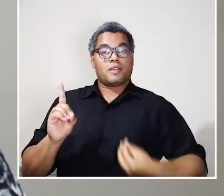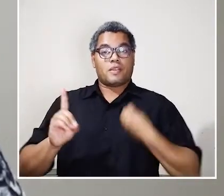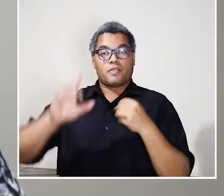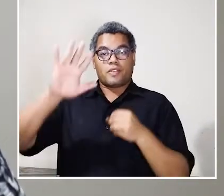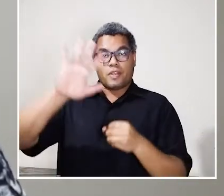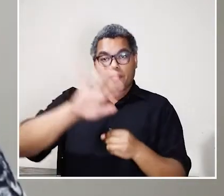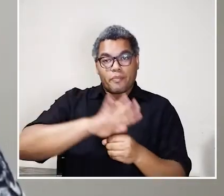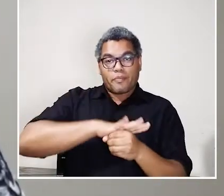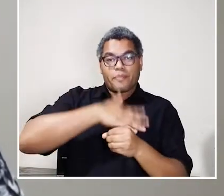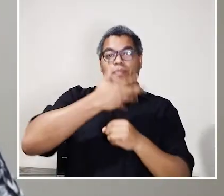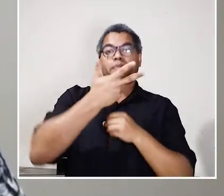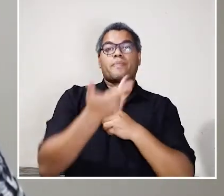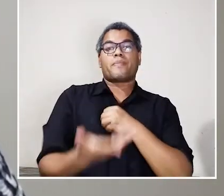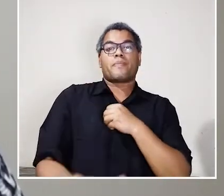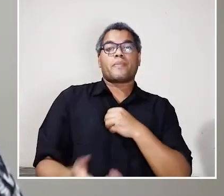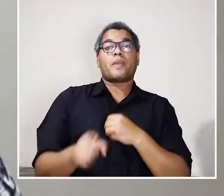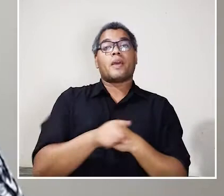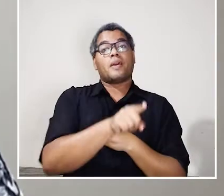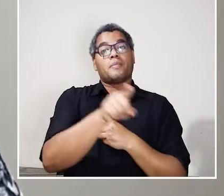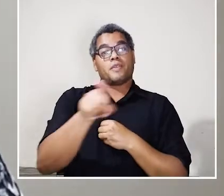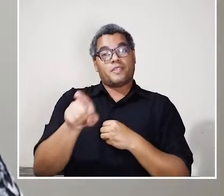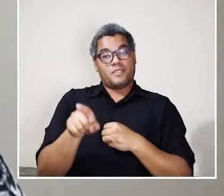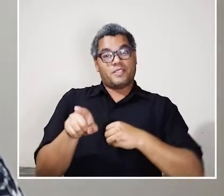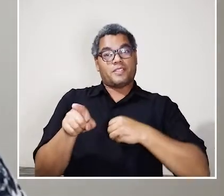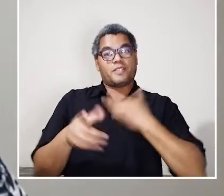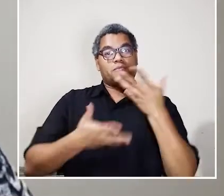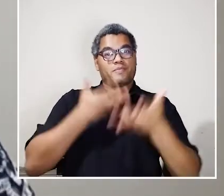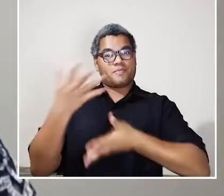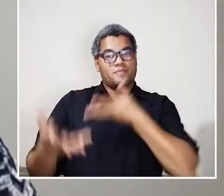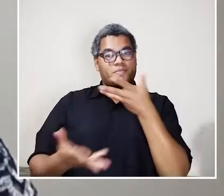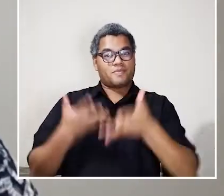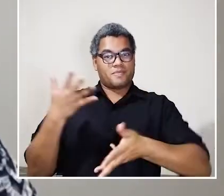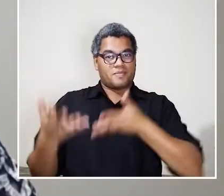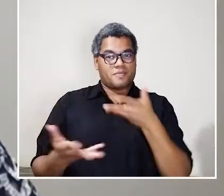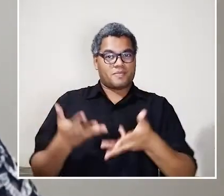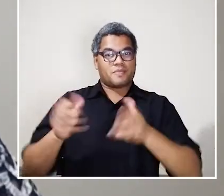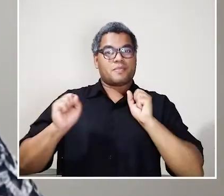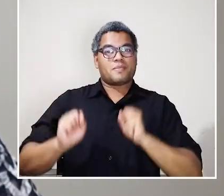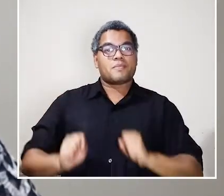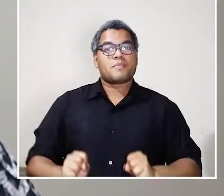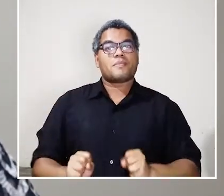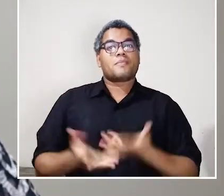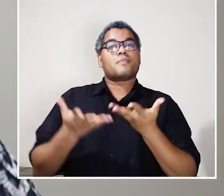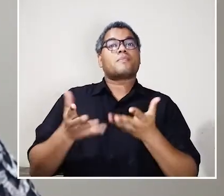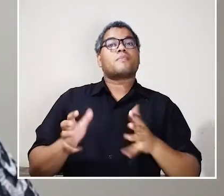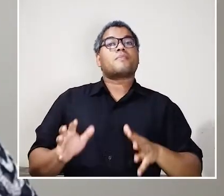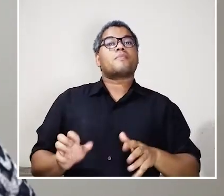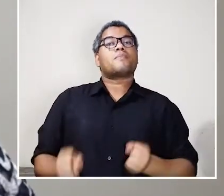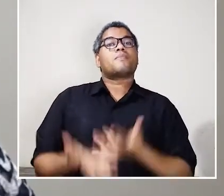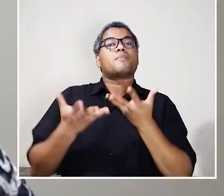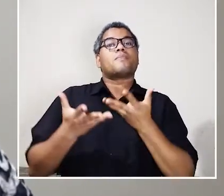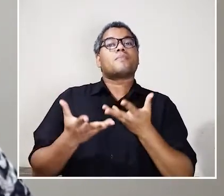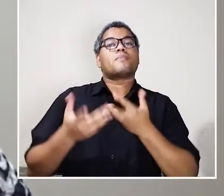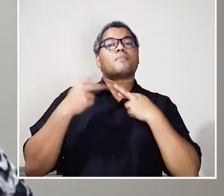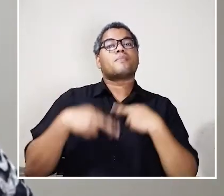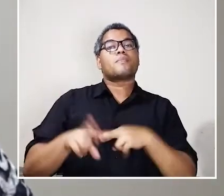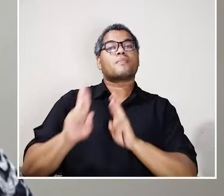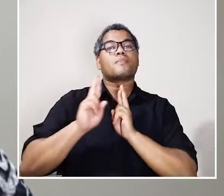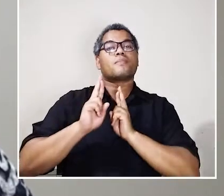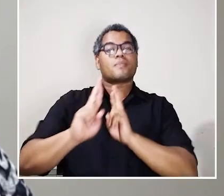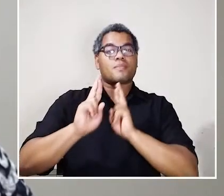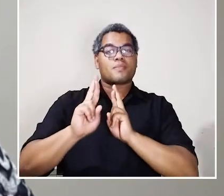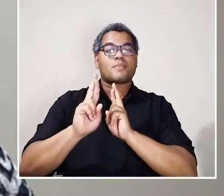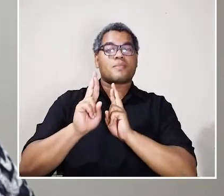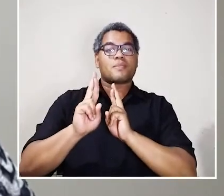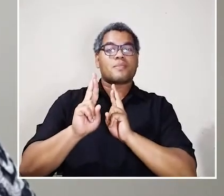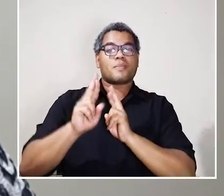e vida em abundância. E é para você que eu estou falando sobre encorajamento, sobre